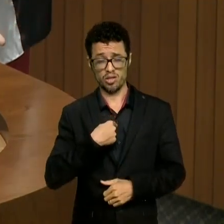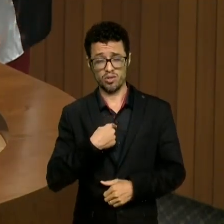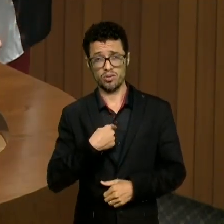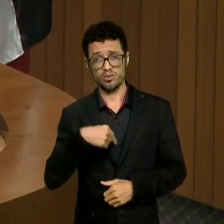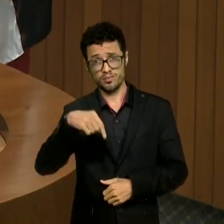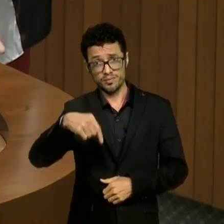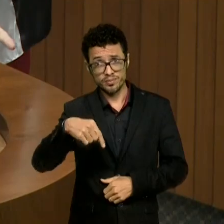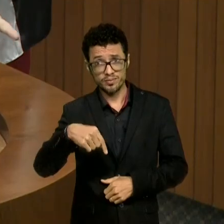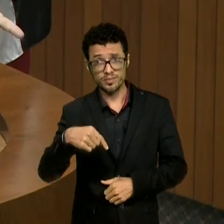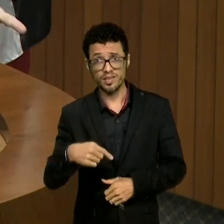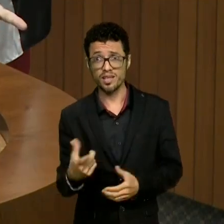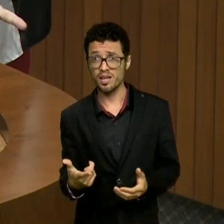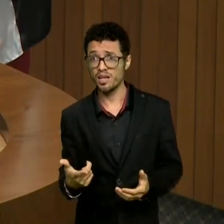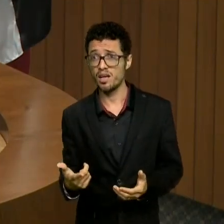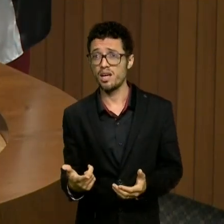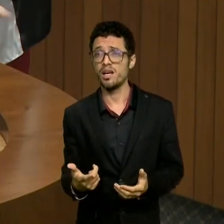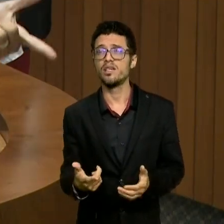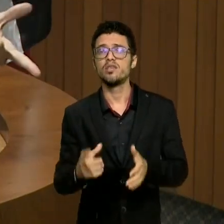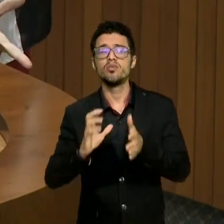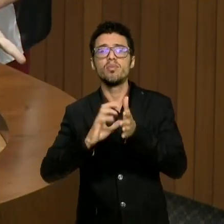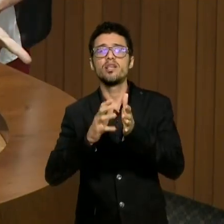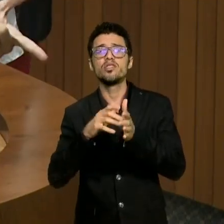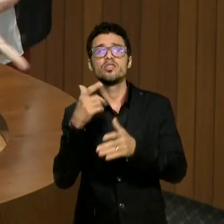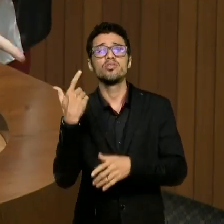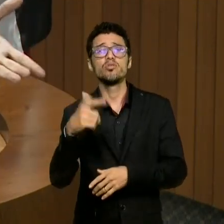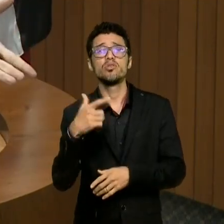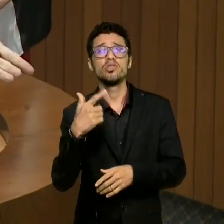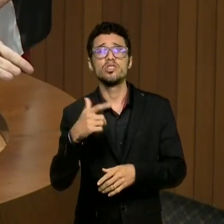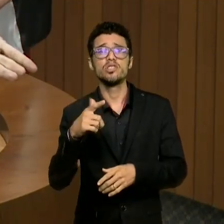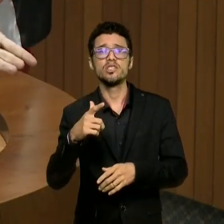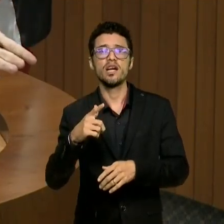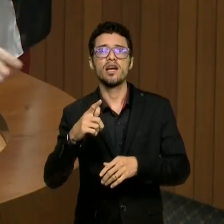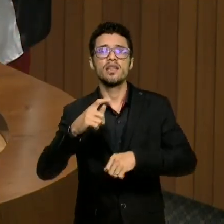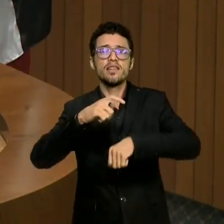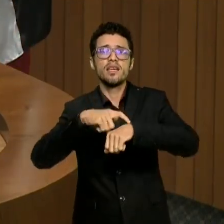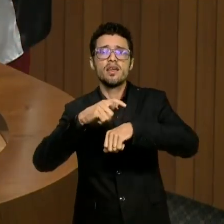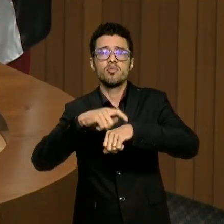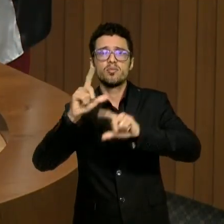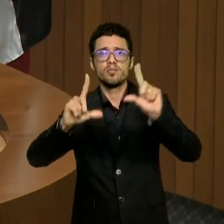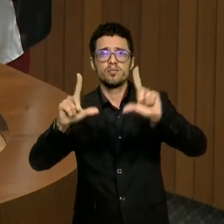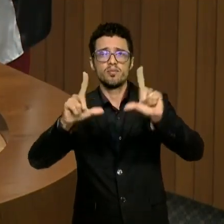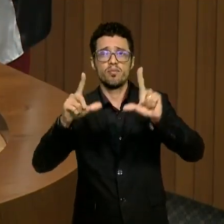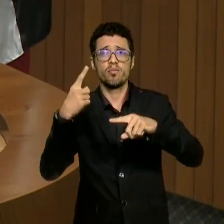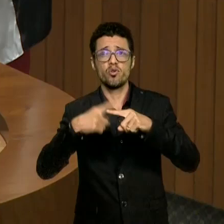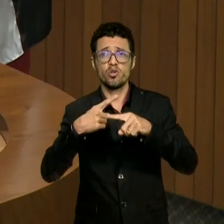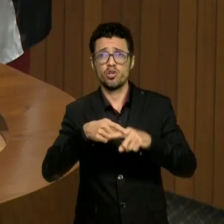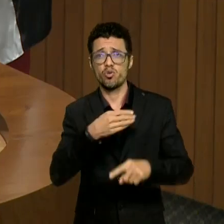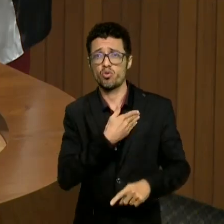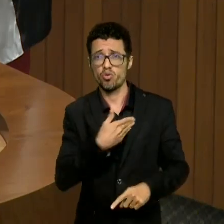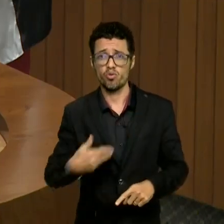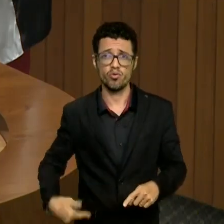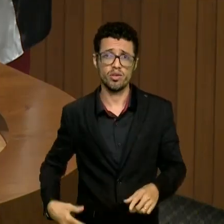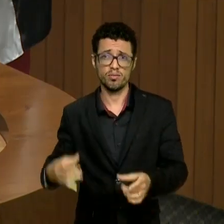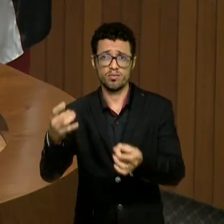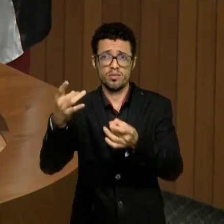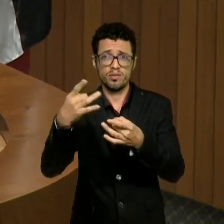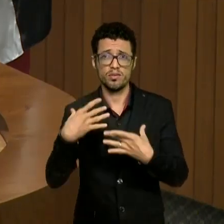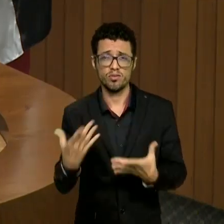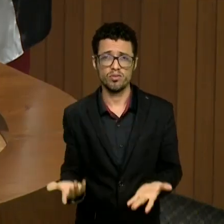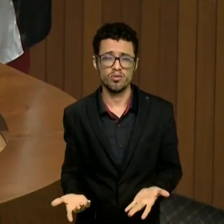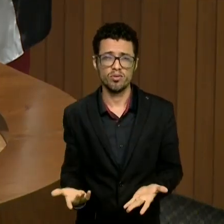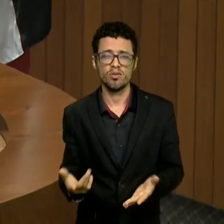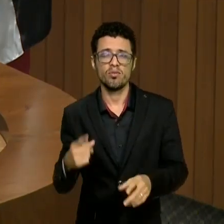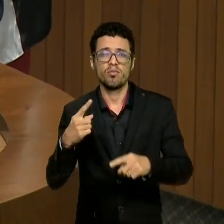um partido sem tempo de TV, que o governo me abandonou em relação a isso. Porque focou para agradar o Flávio Dino, que faz